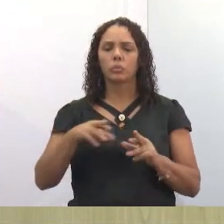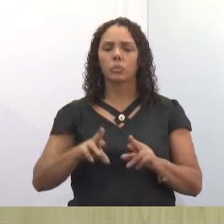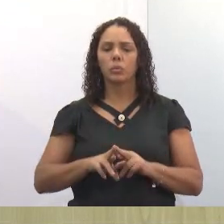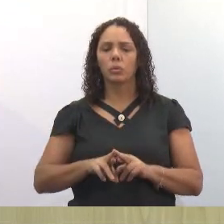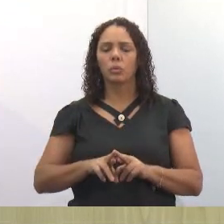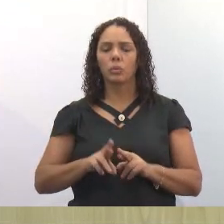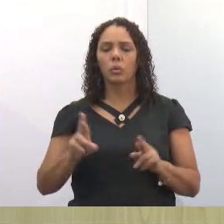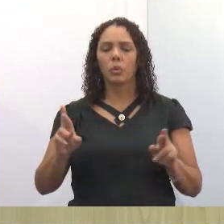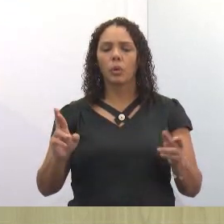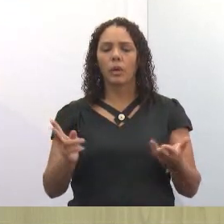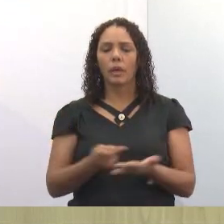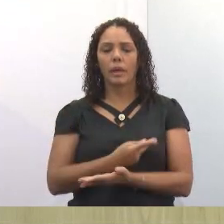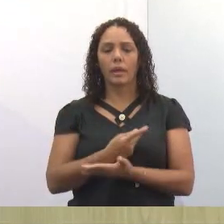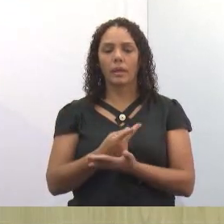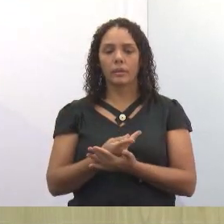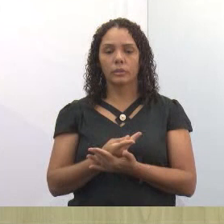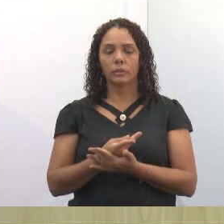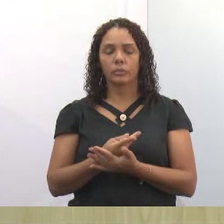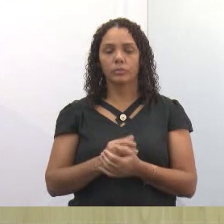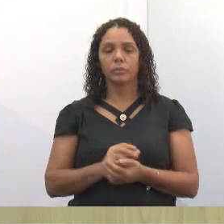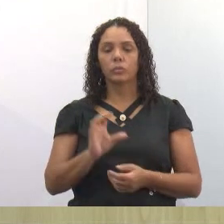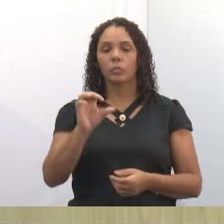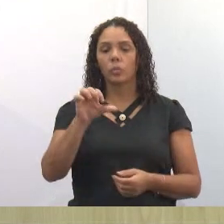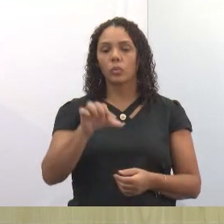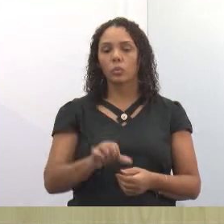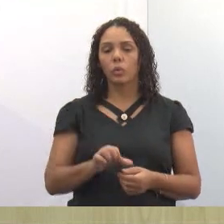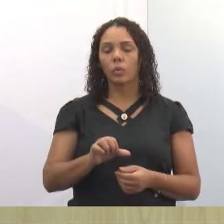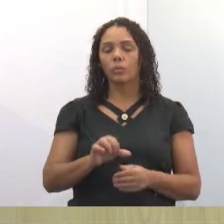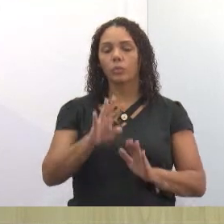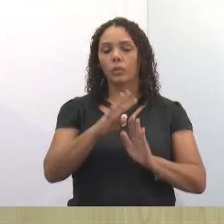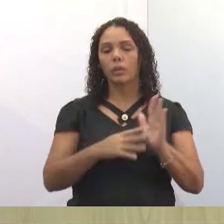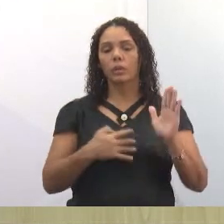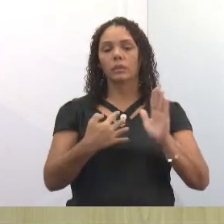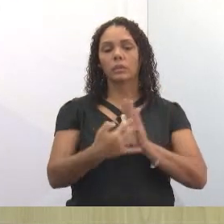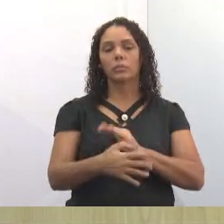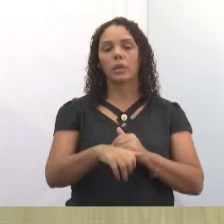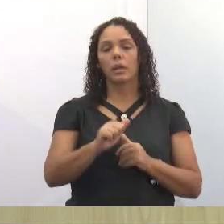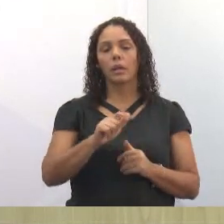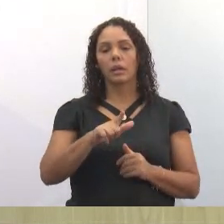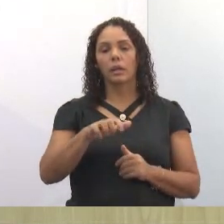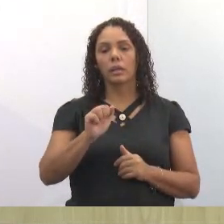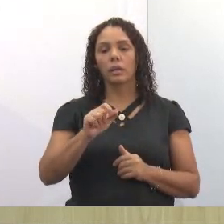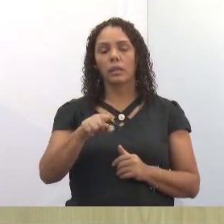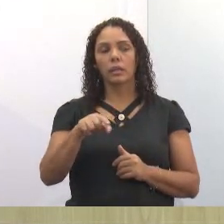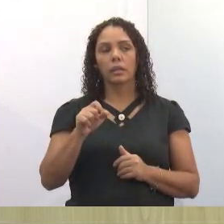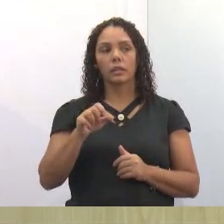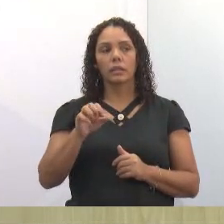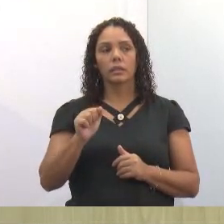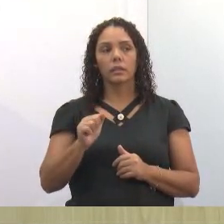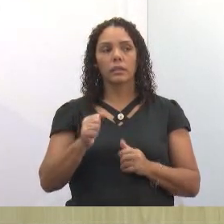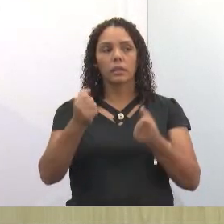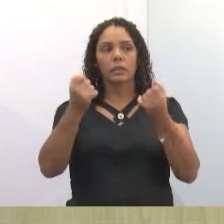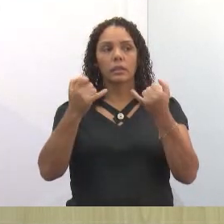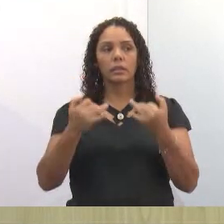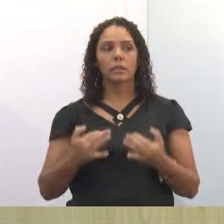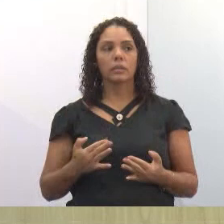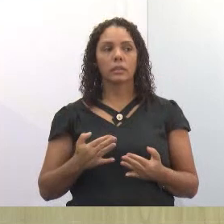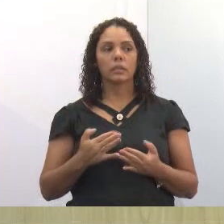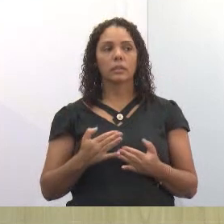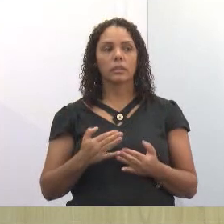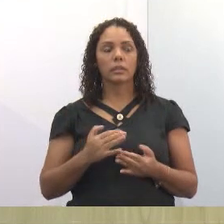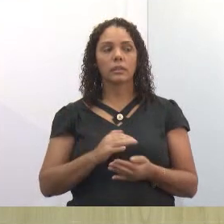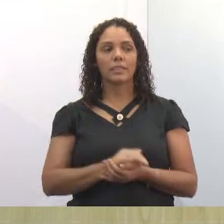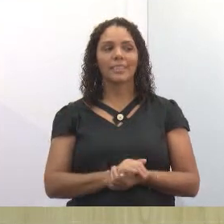9. Segundo a tabela anexa, justificar e detalhar as retiradas de rações